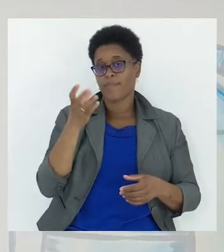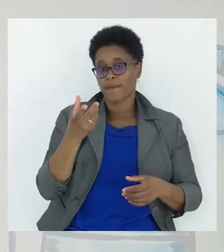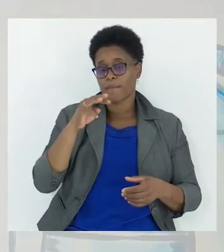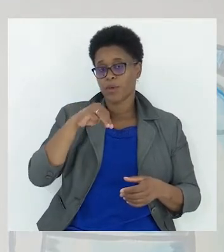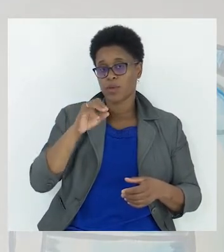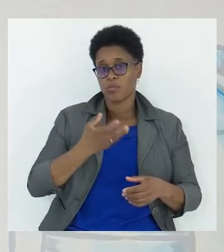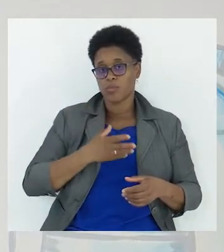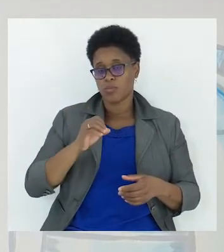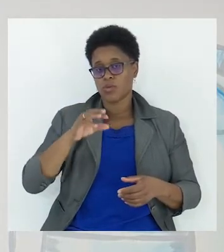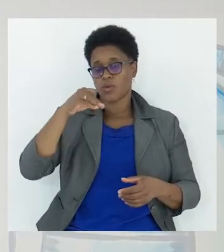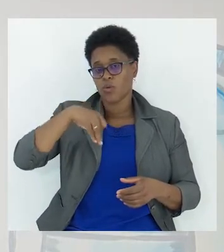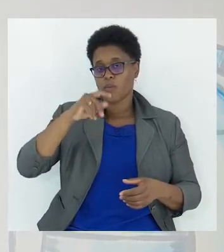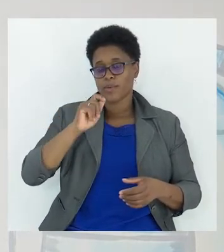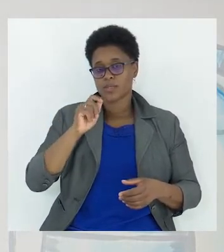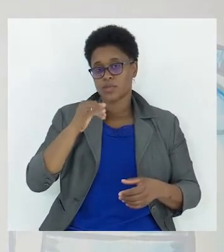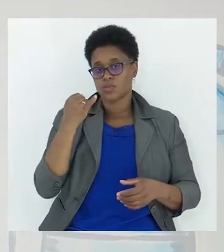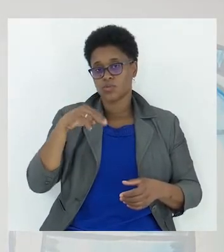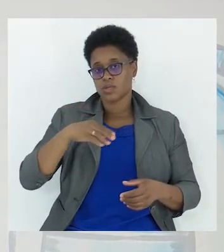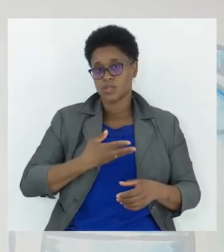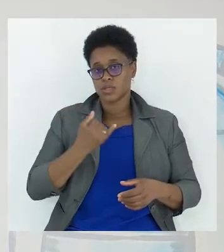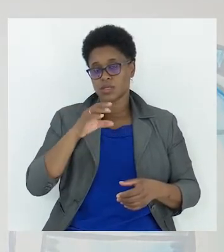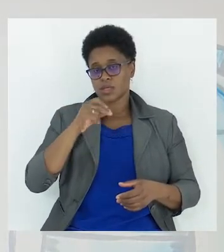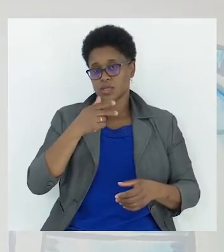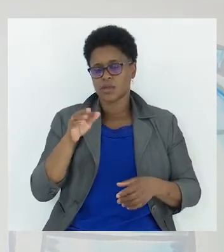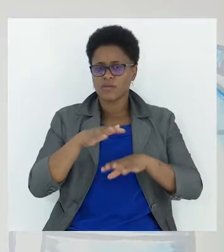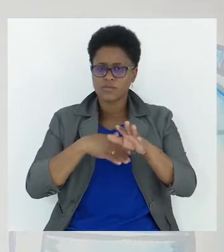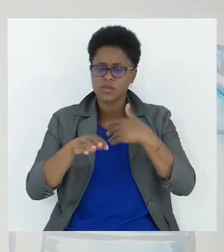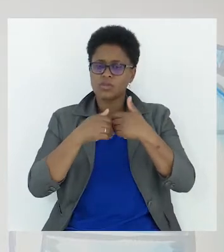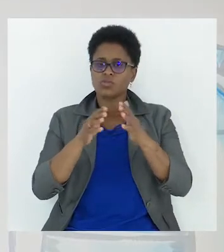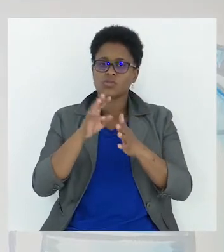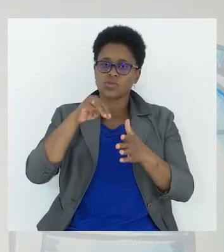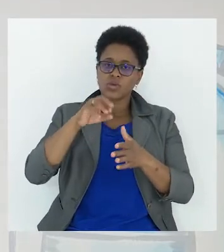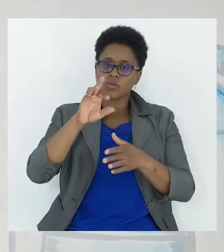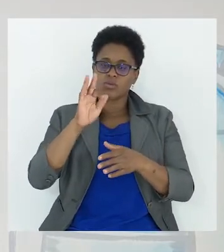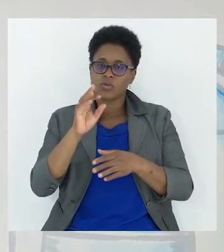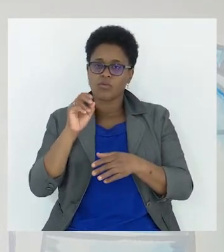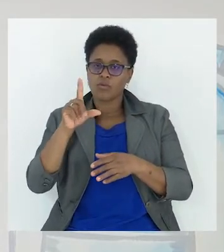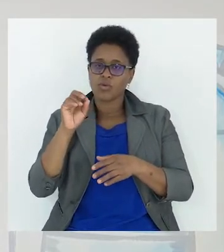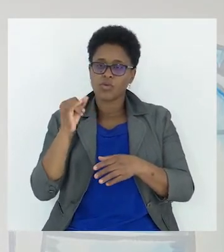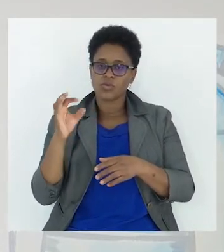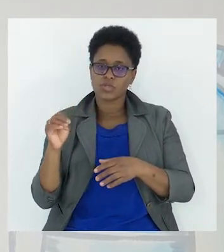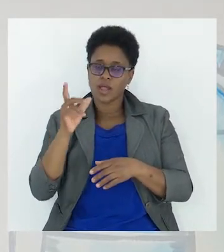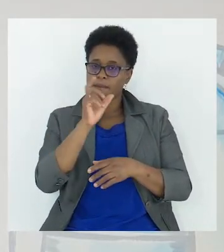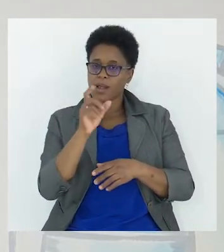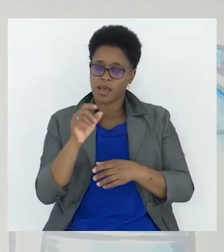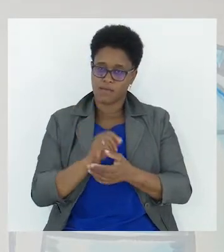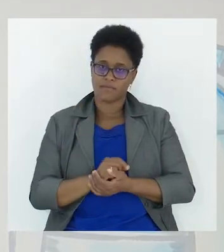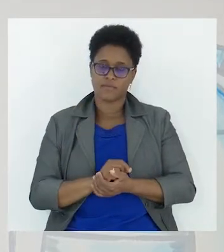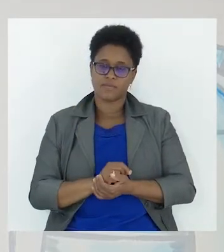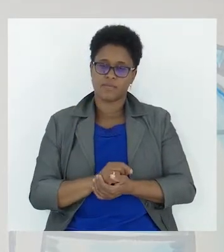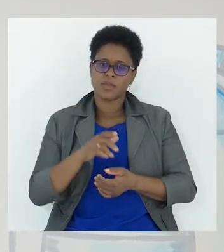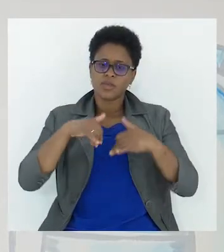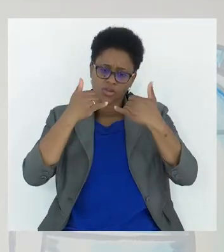o modo. Presente do indicativo. Fizeste toda a morfologia da palavra, consigo. Depois tu tens o